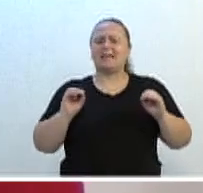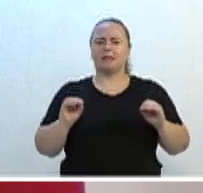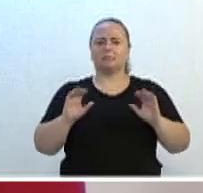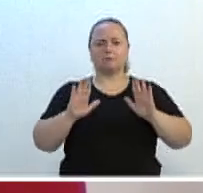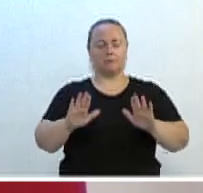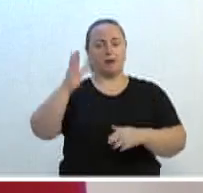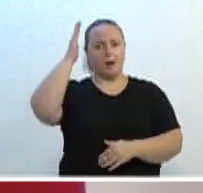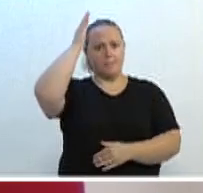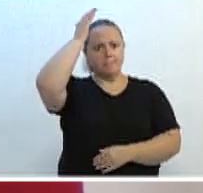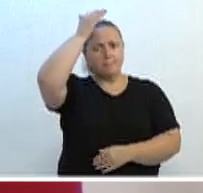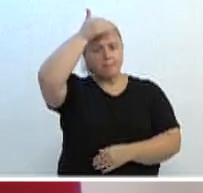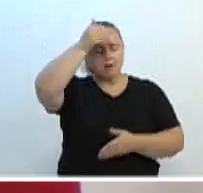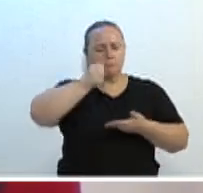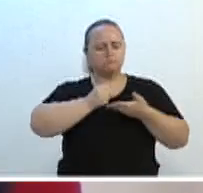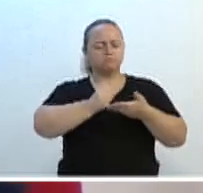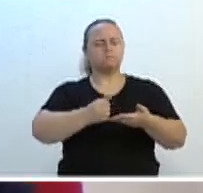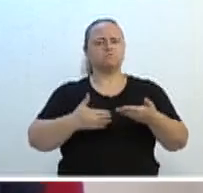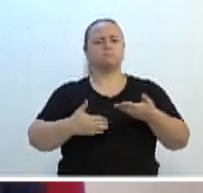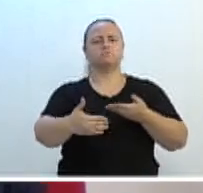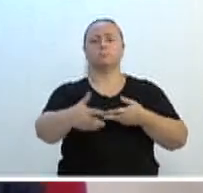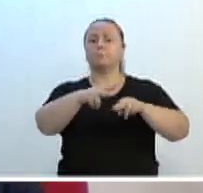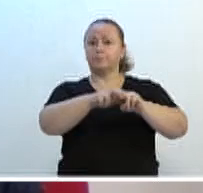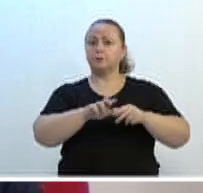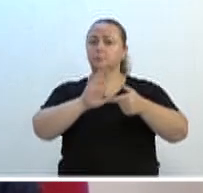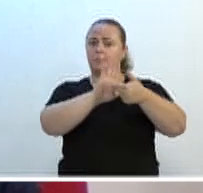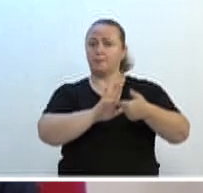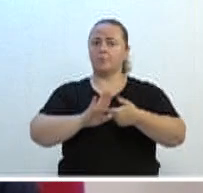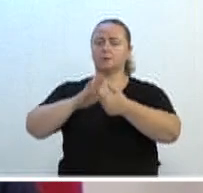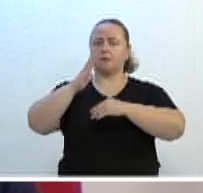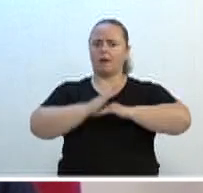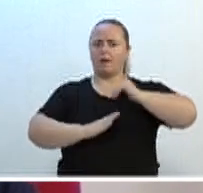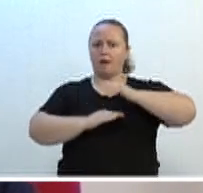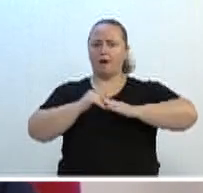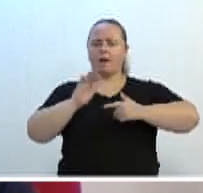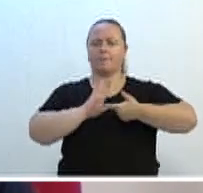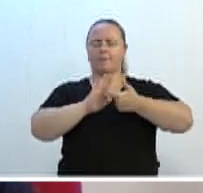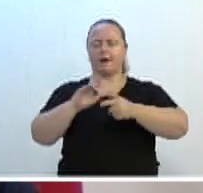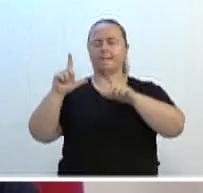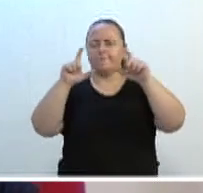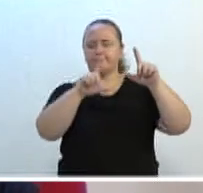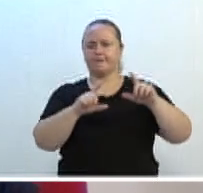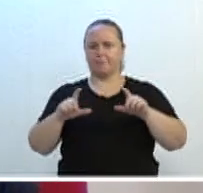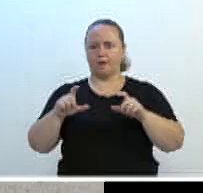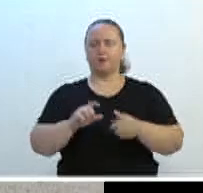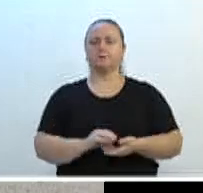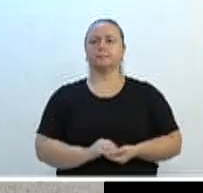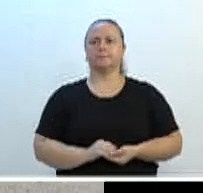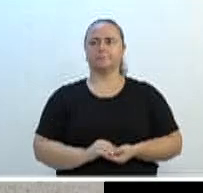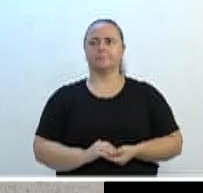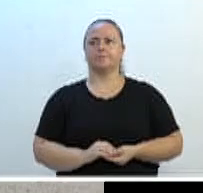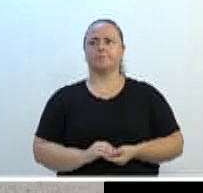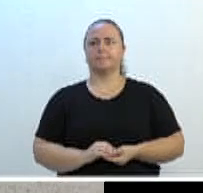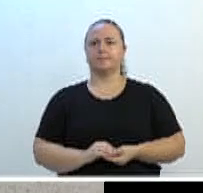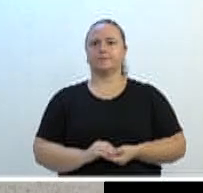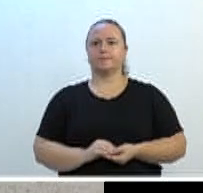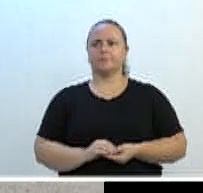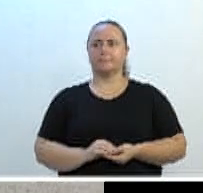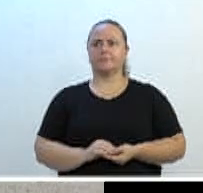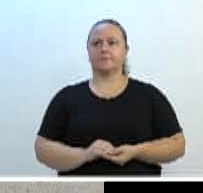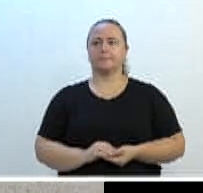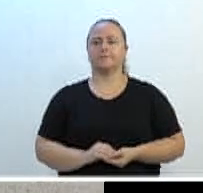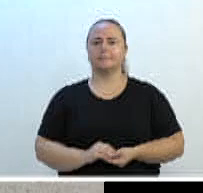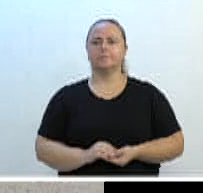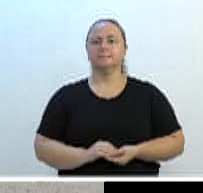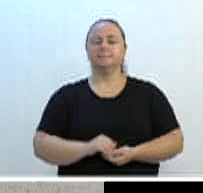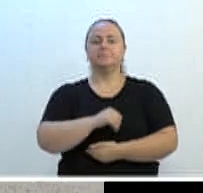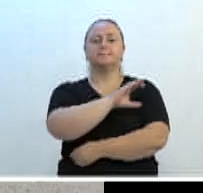feito a diferença, e por isso eu quero começar a mostrar as obras. Eu gostaria que o Aritro soltasse as fotos. Esse aí é